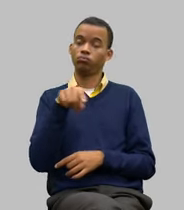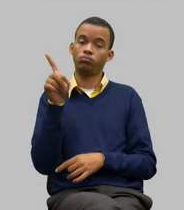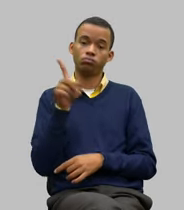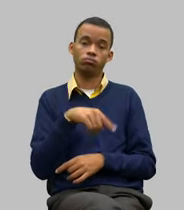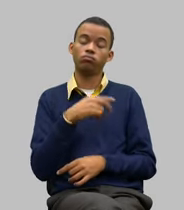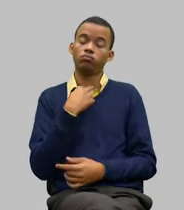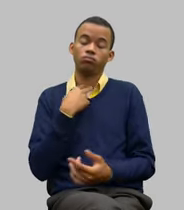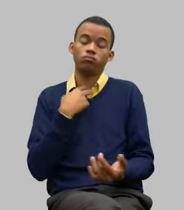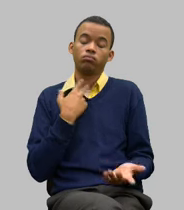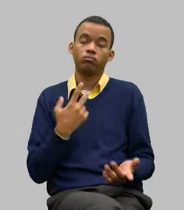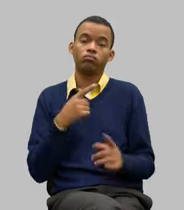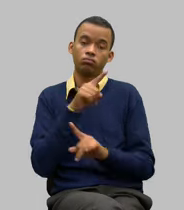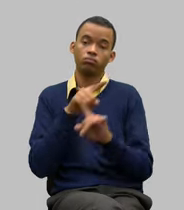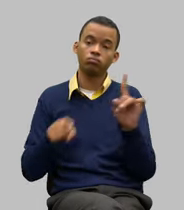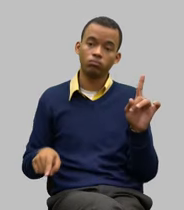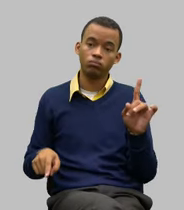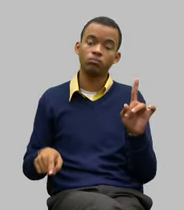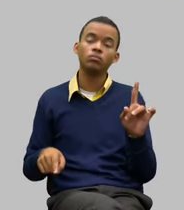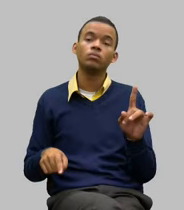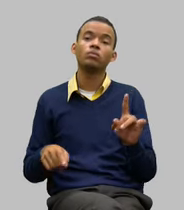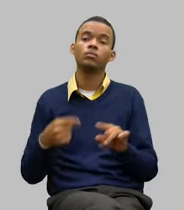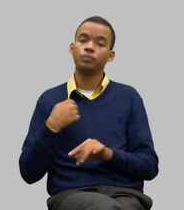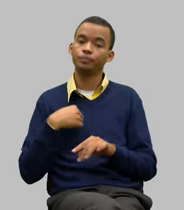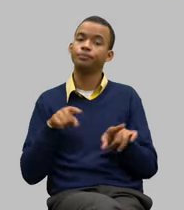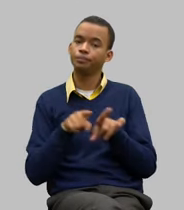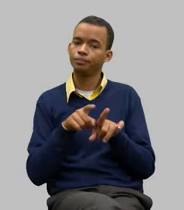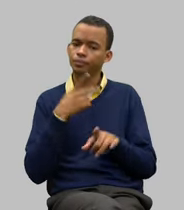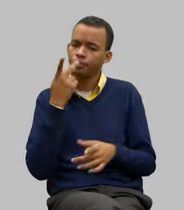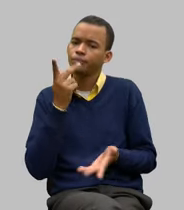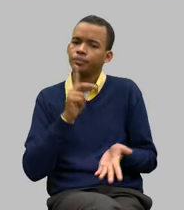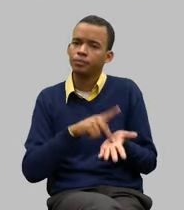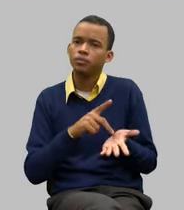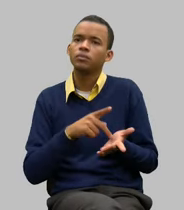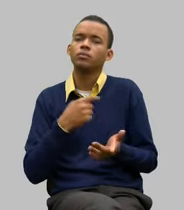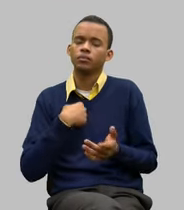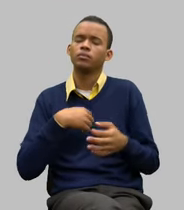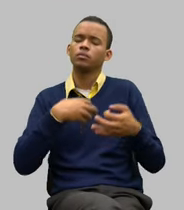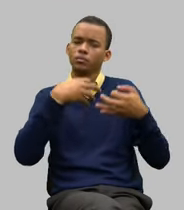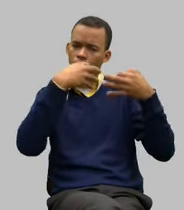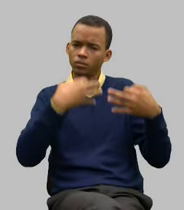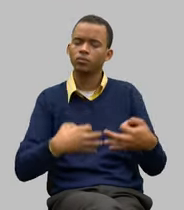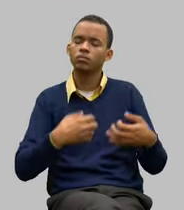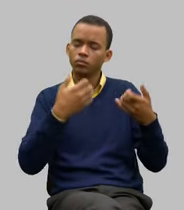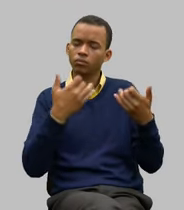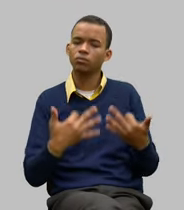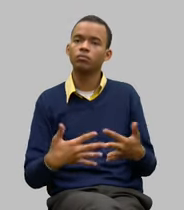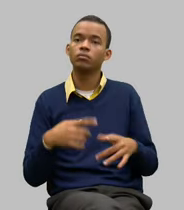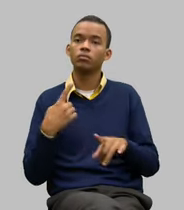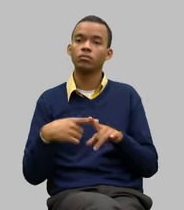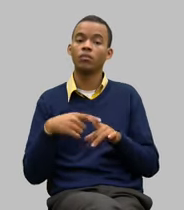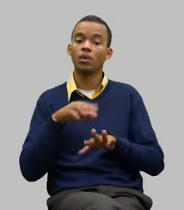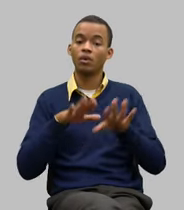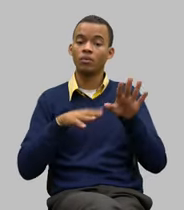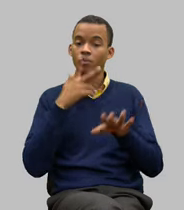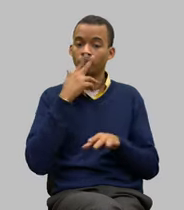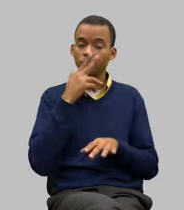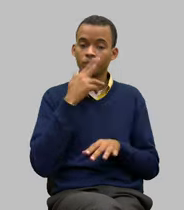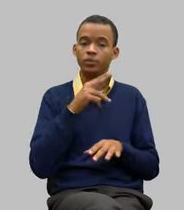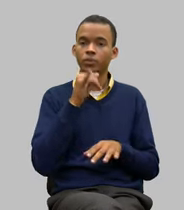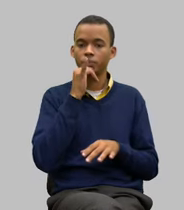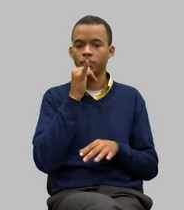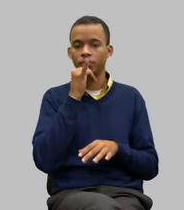aí eu não sei e eu vou ser aqui muito sincero com o senhor vou ser muito transparente tem hora que eu acho que ao Senhor delegar senhora Gisele